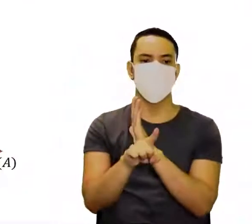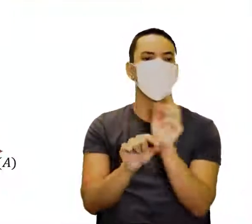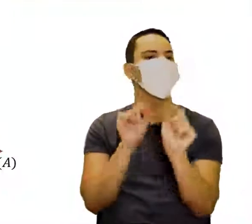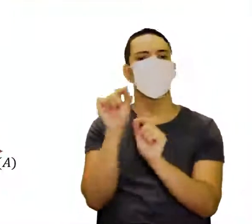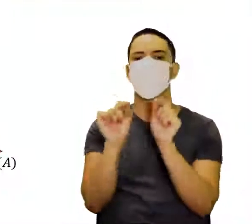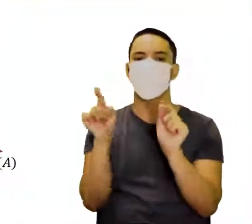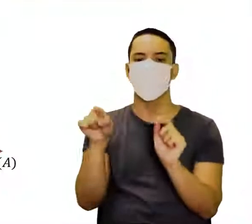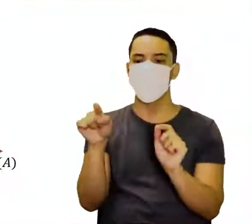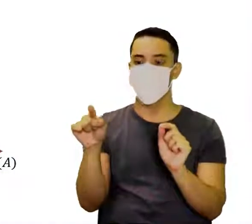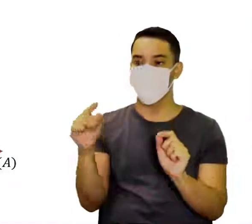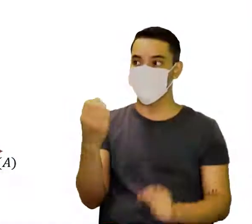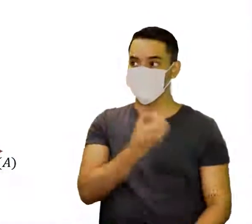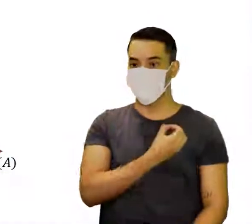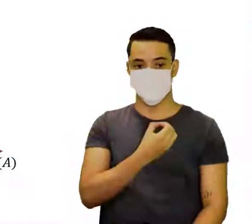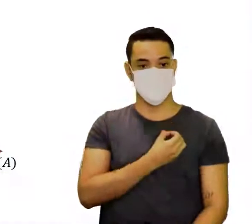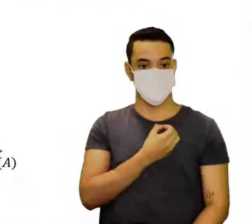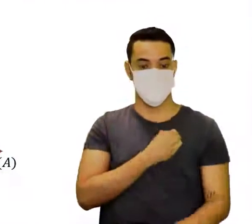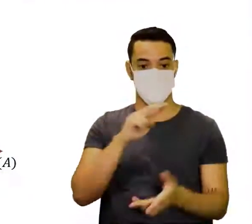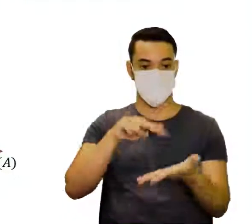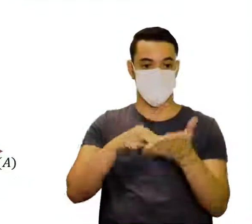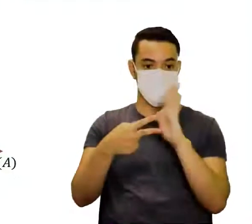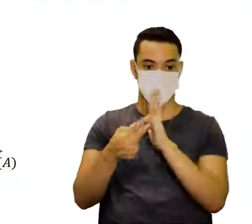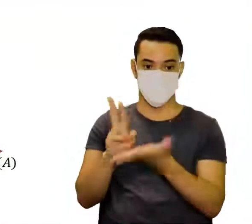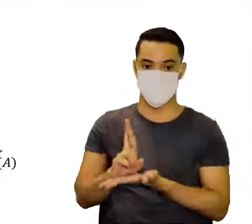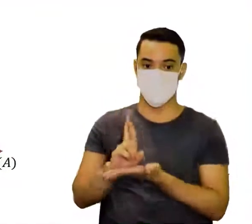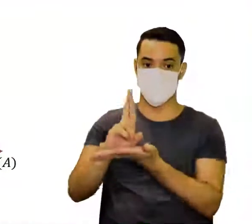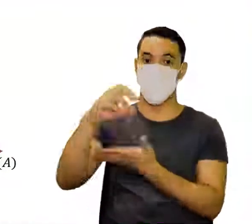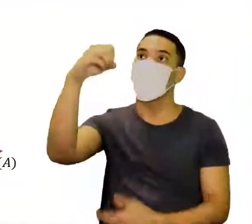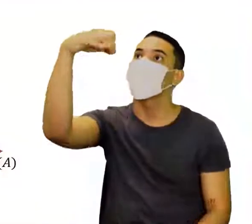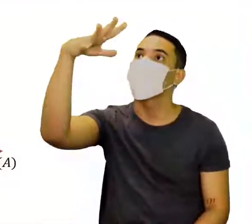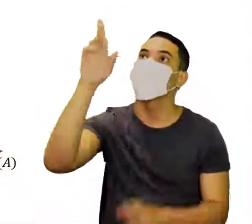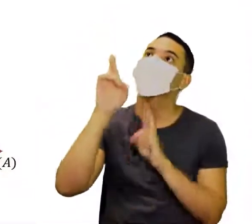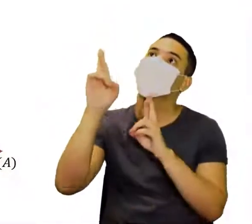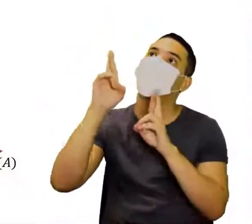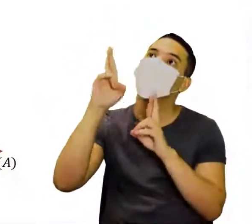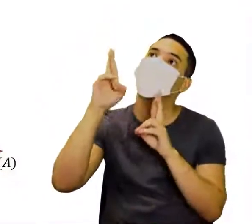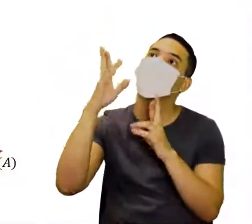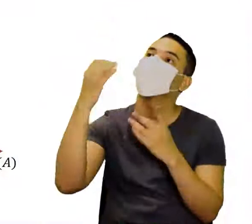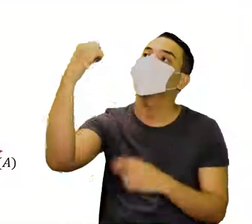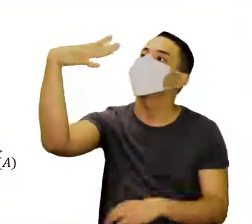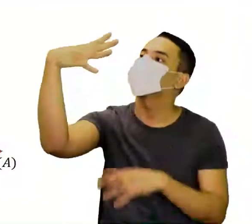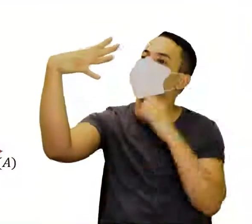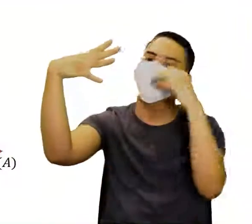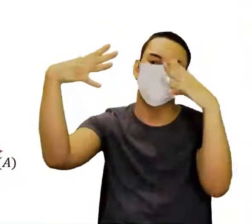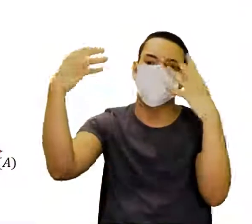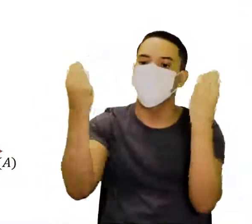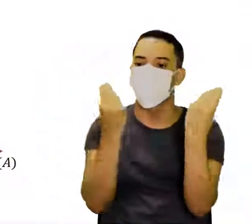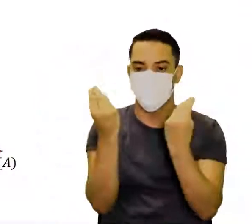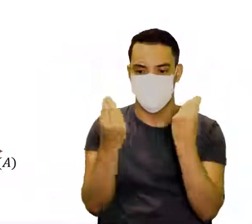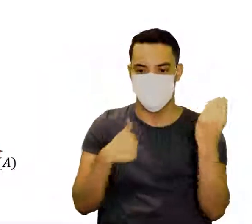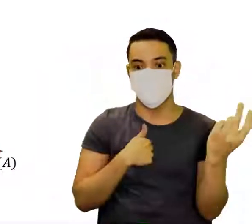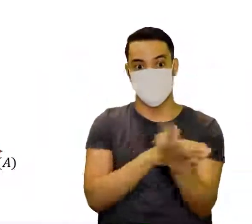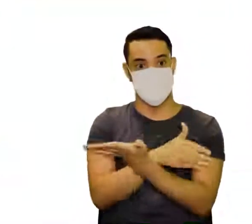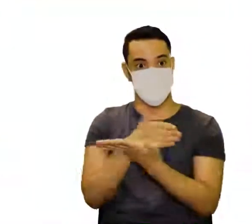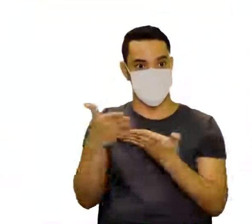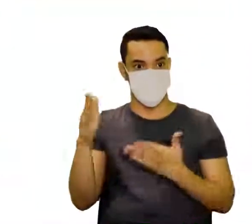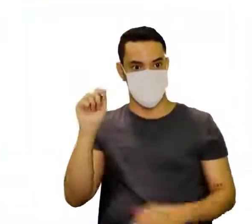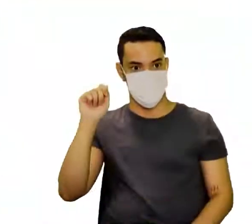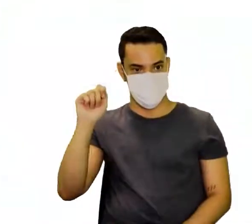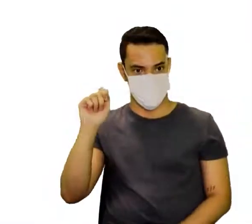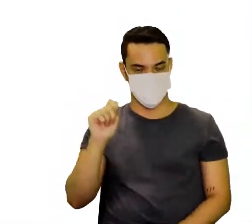esse valor representa em relação ao brilho esperado para essa lâmpada? Bom, vamos começar aqui, pessoal, da letra